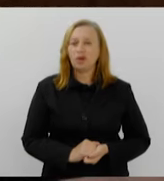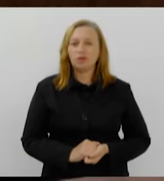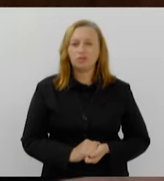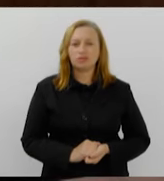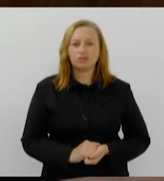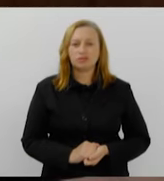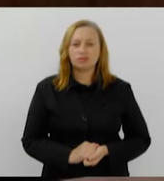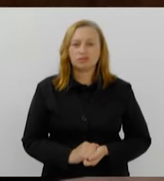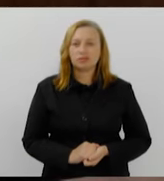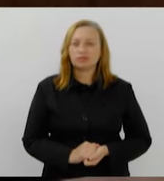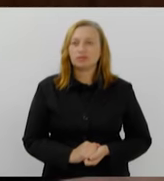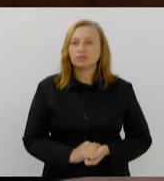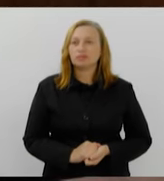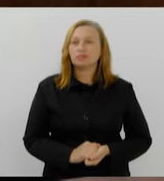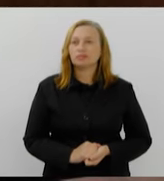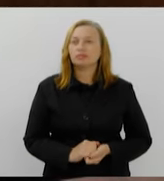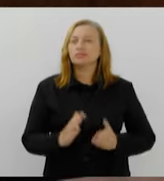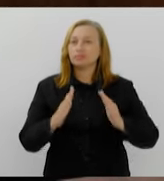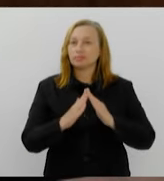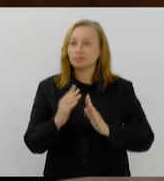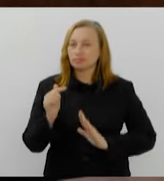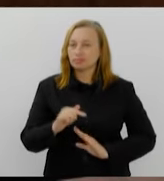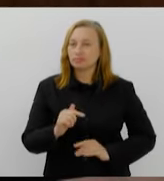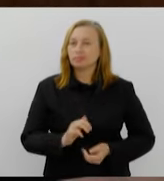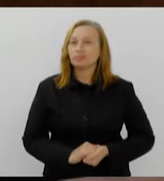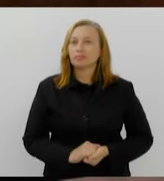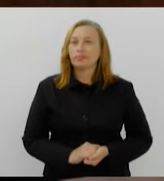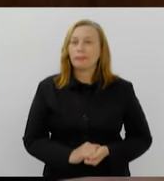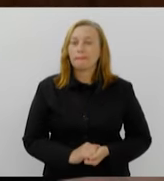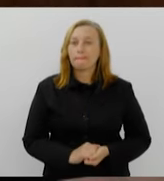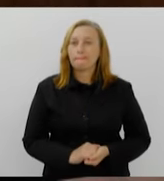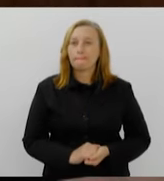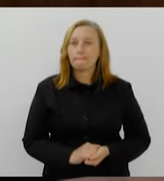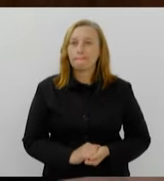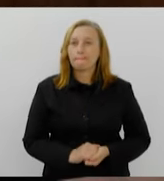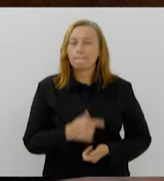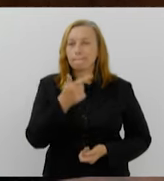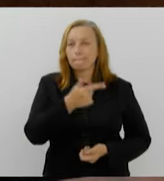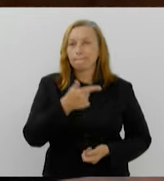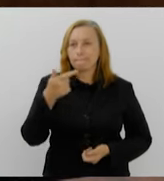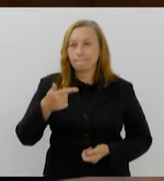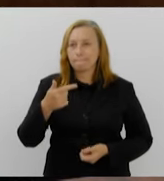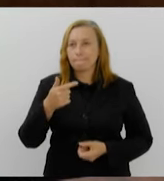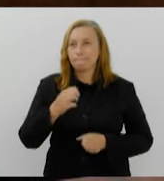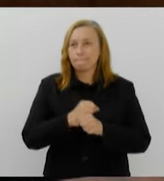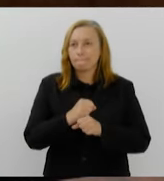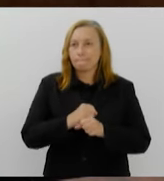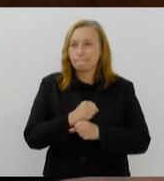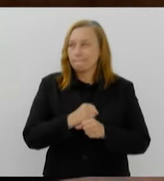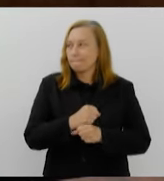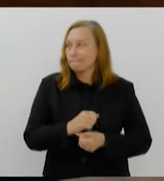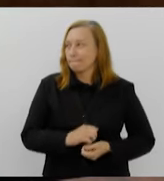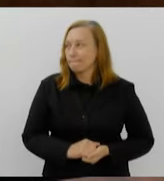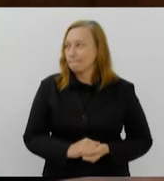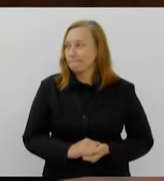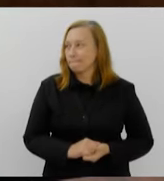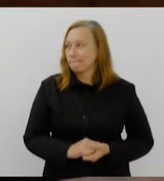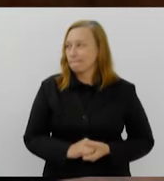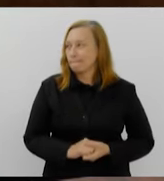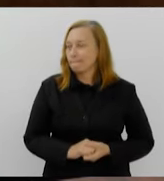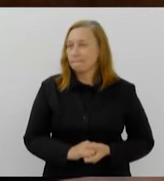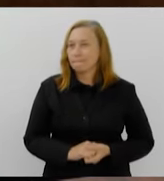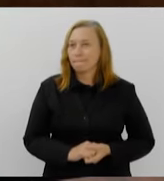para vocês eu já tô nessa casa aqui há 22 anos é